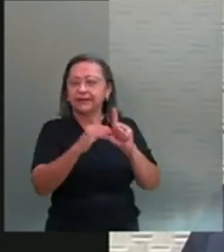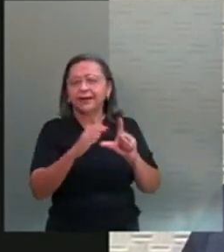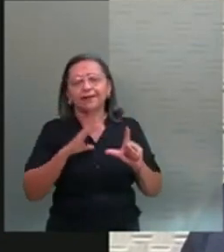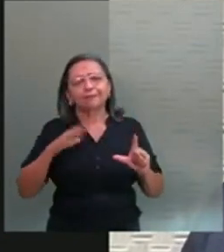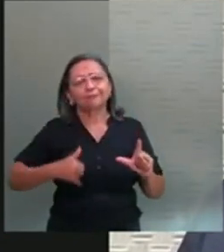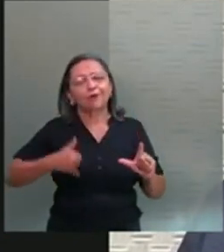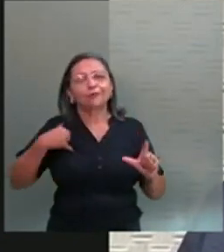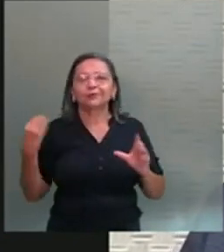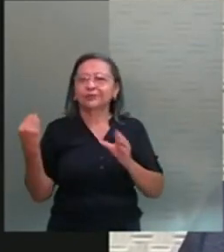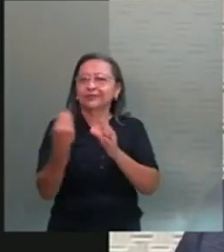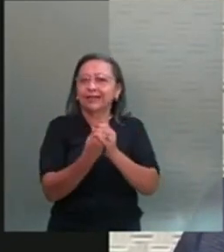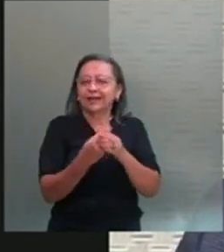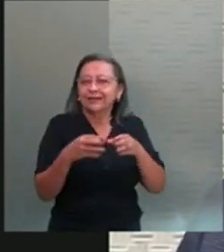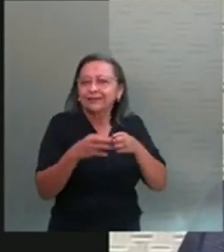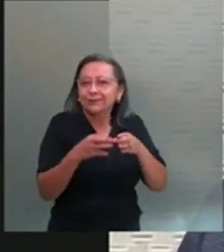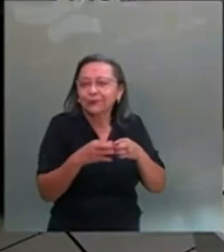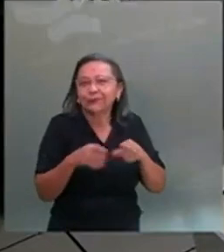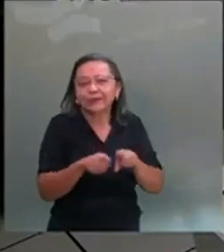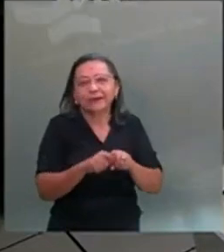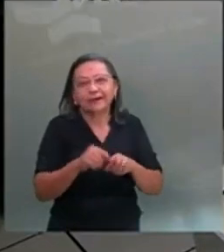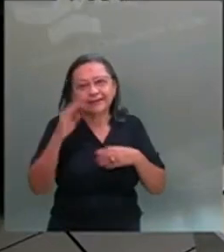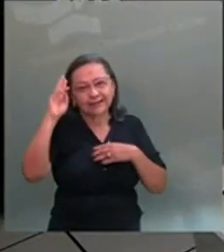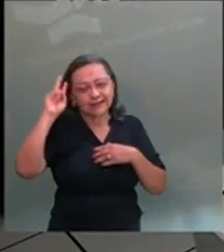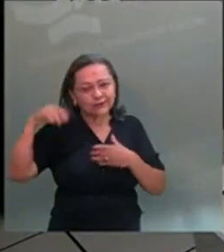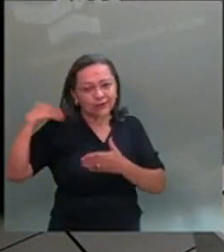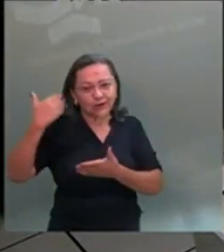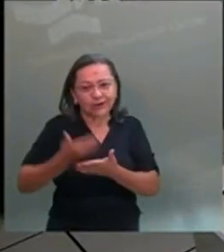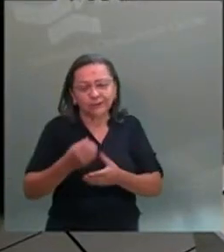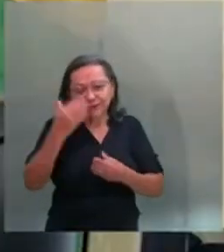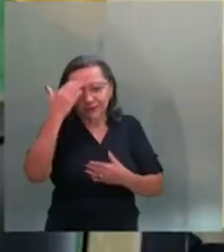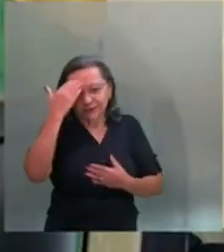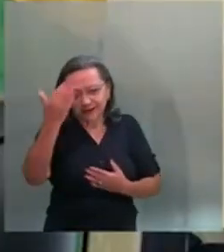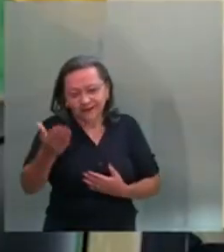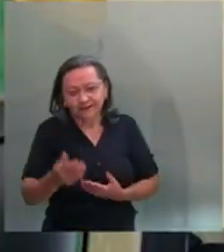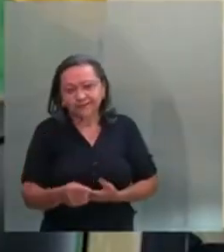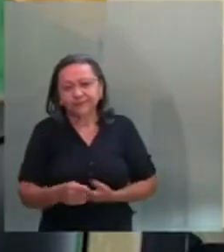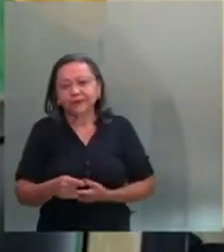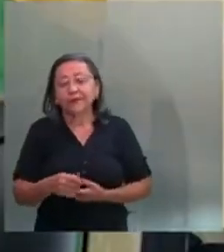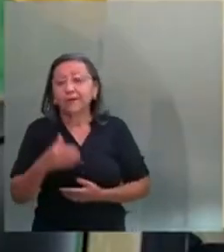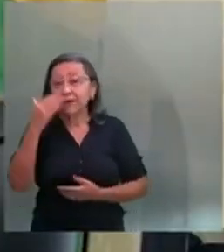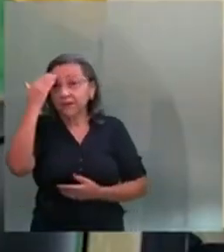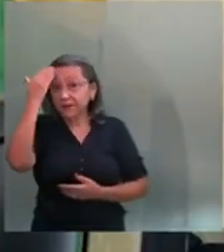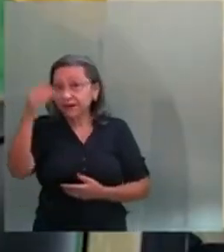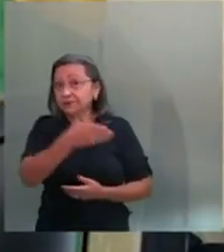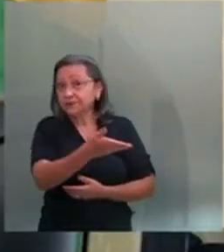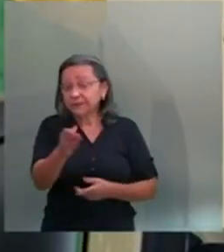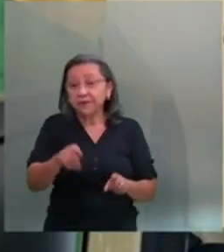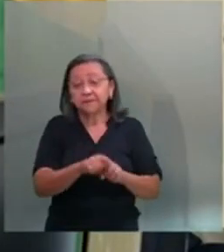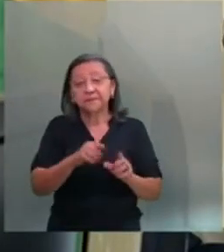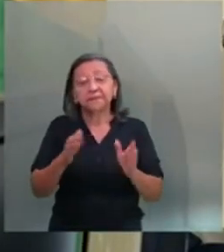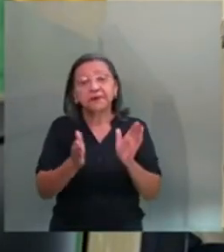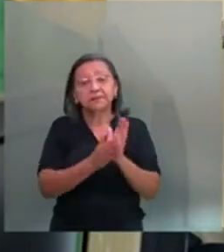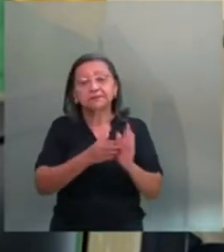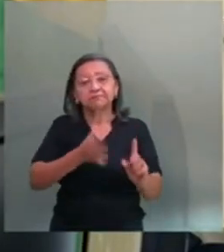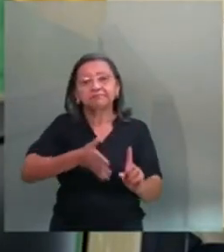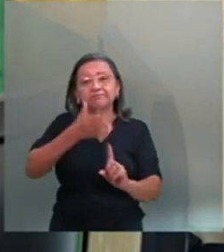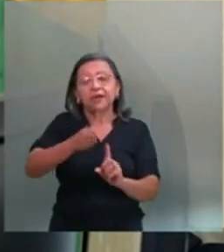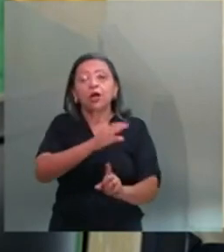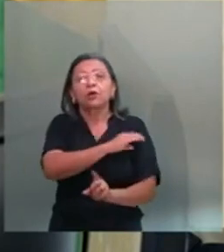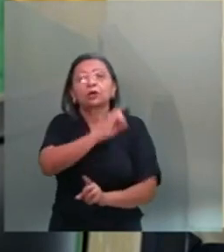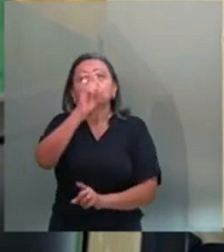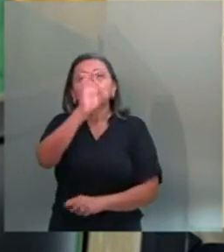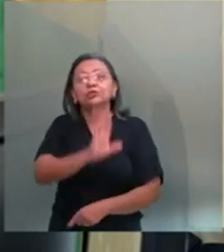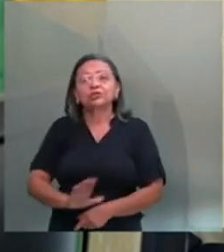história e desse time. Muito obrigado. Obrigado ao Silvio Bulli de Menezes. Parabéns pelas palavras, coordenador-geral da agência